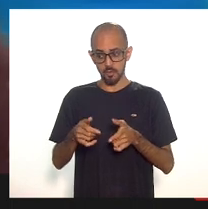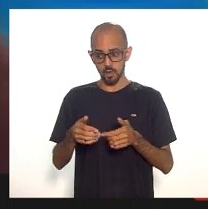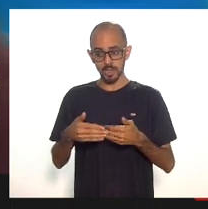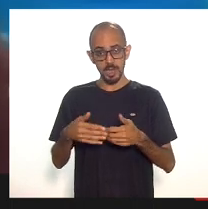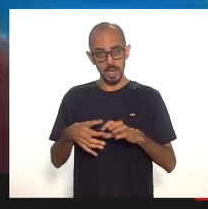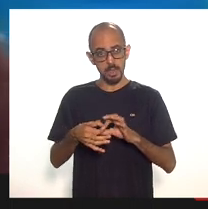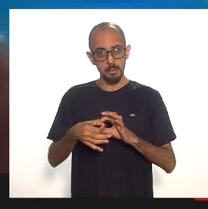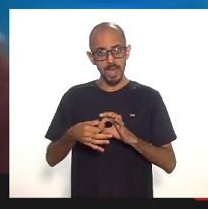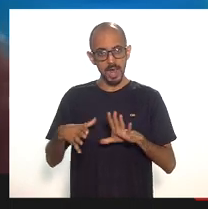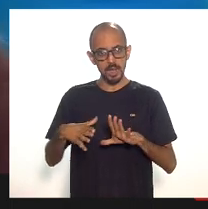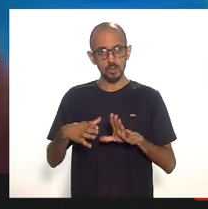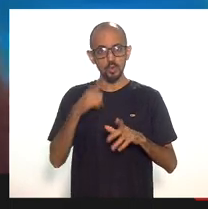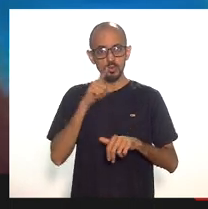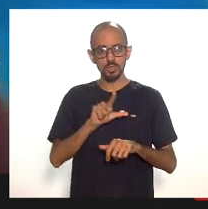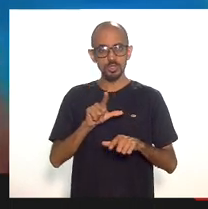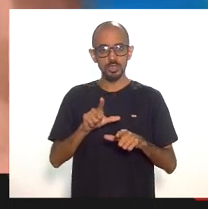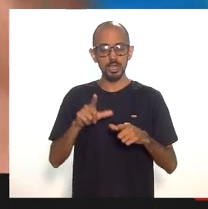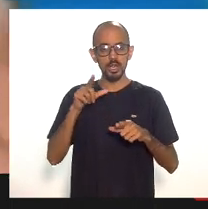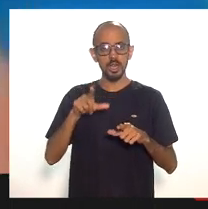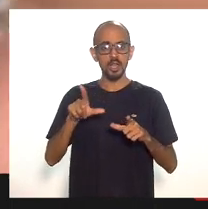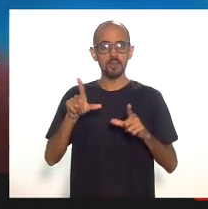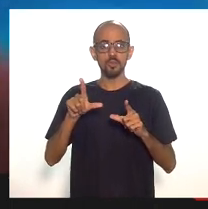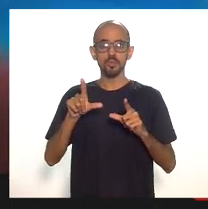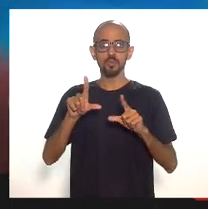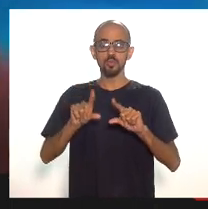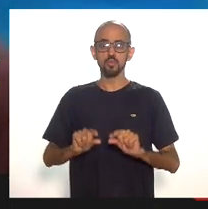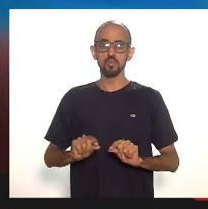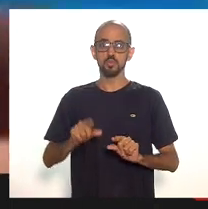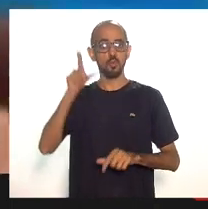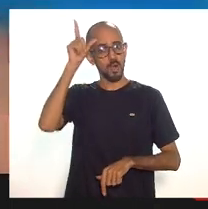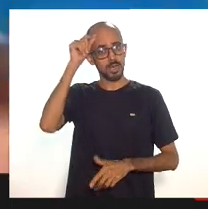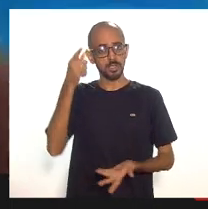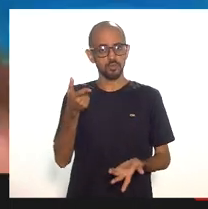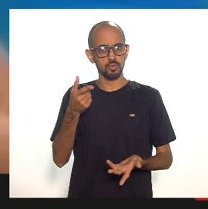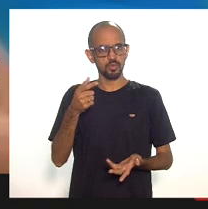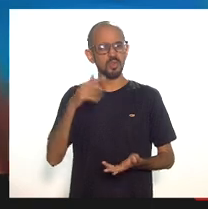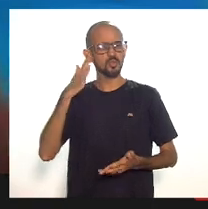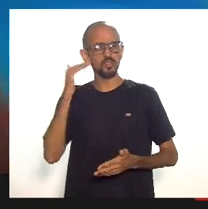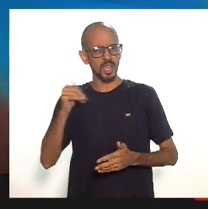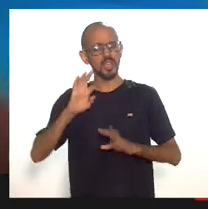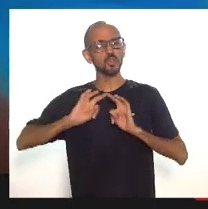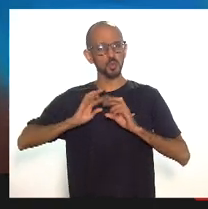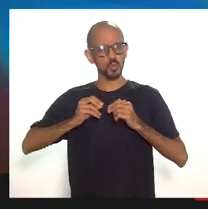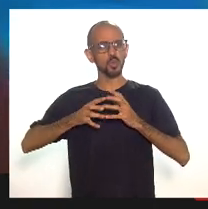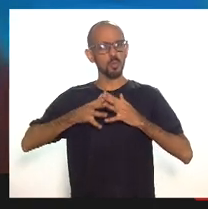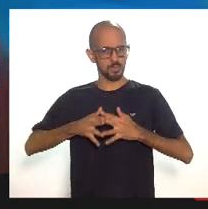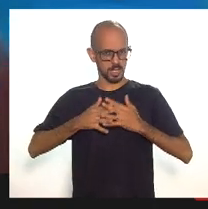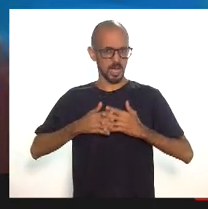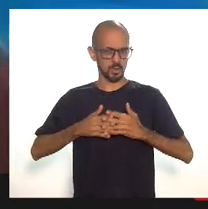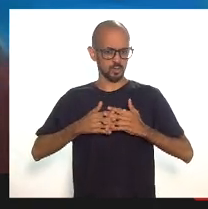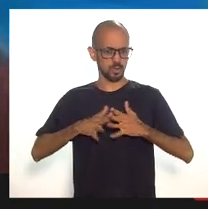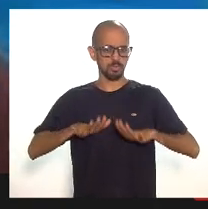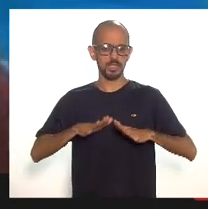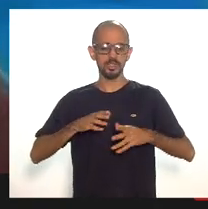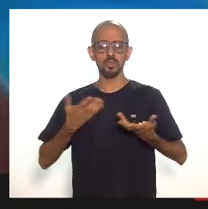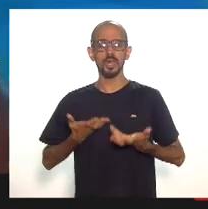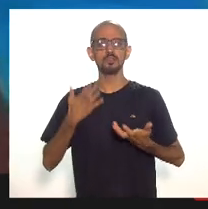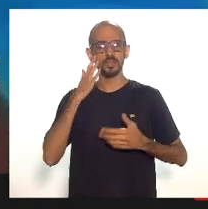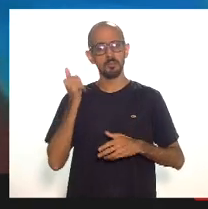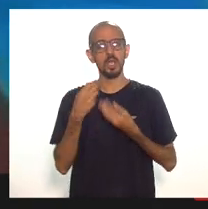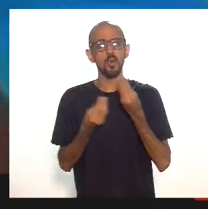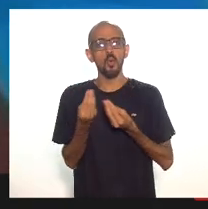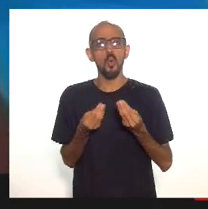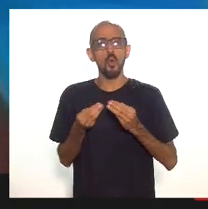que que o senhor pode nos dizer? Eu sei que tudo é difícil, eu sei que tudo é complicado, tudo isso. Para descomplicar, no momento de pandemia,